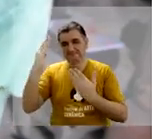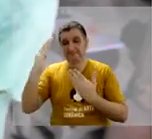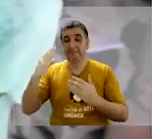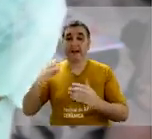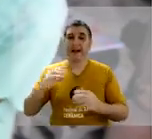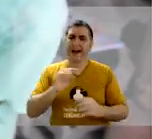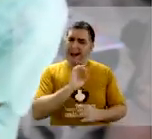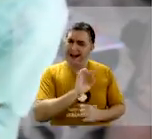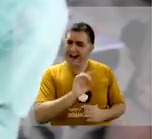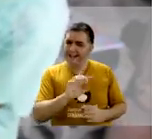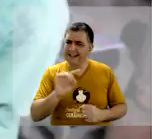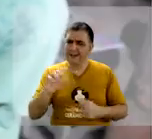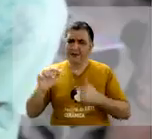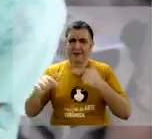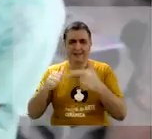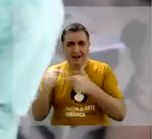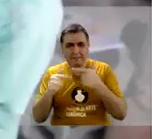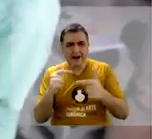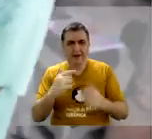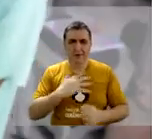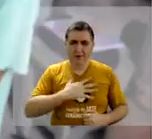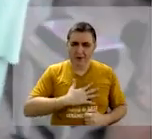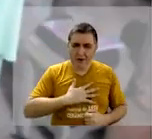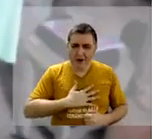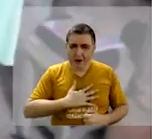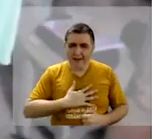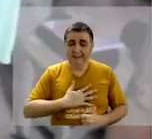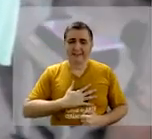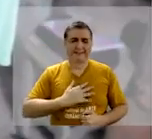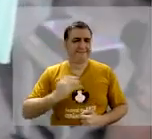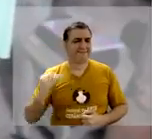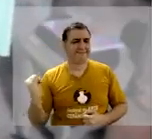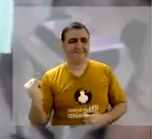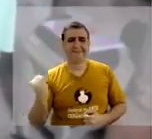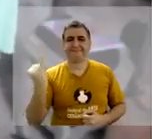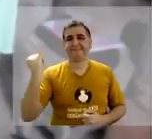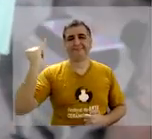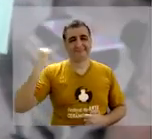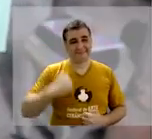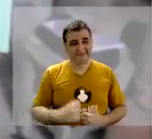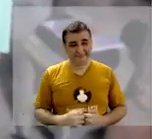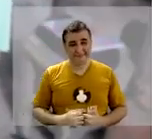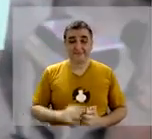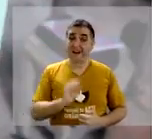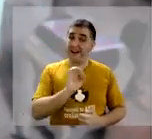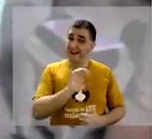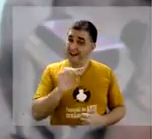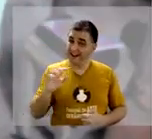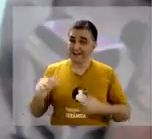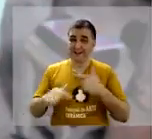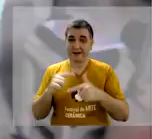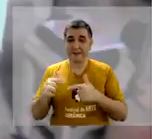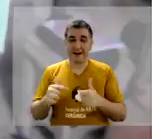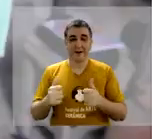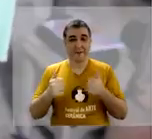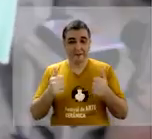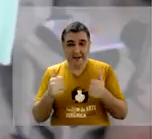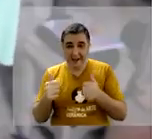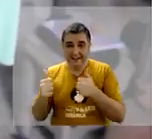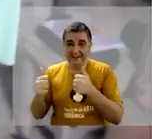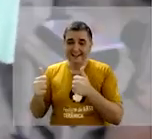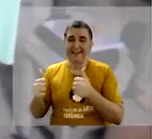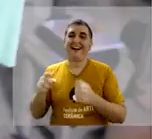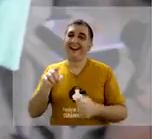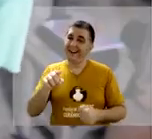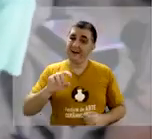né? E eu acho que se cada um fizer aquilo que gosta, pelo menos um pouquinho, a